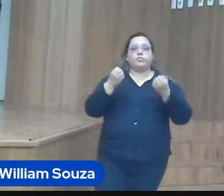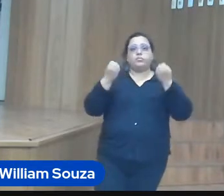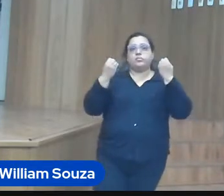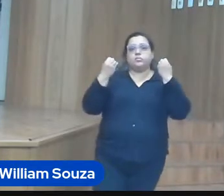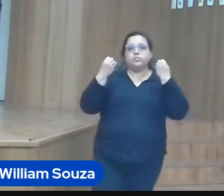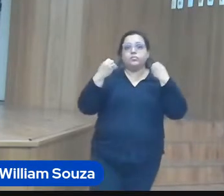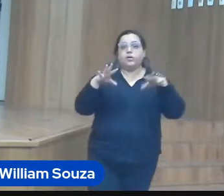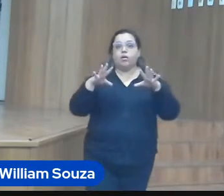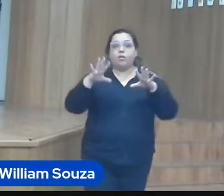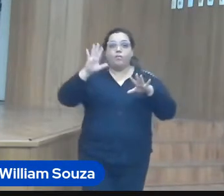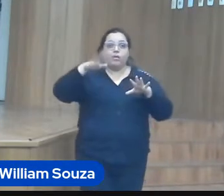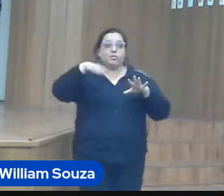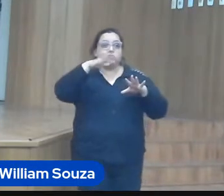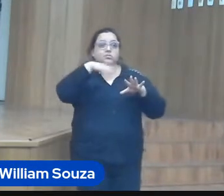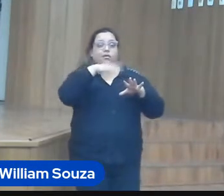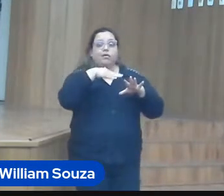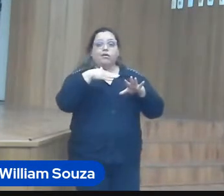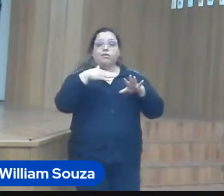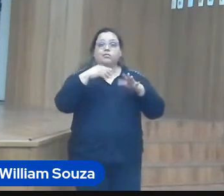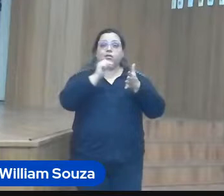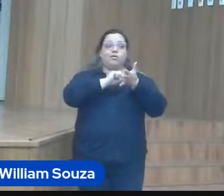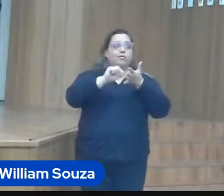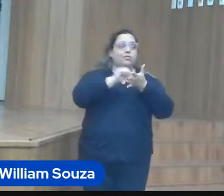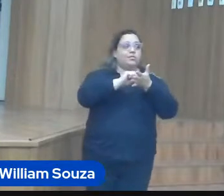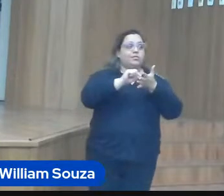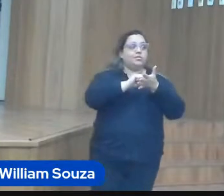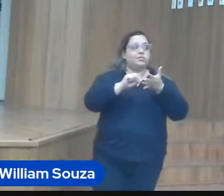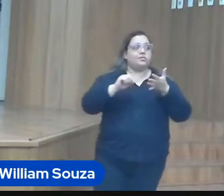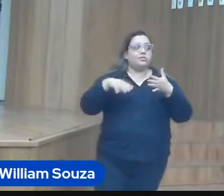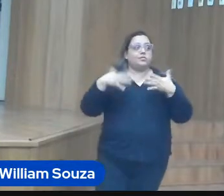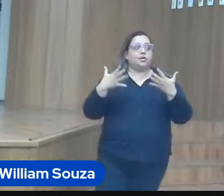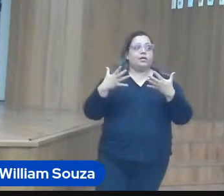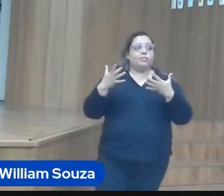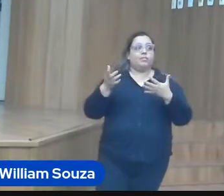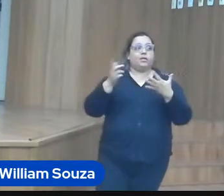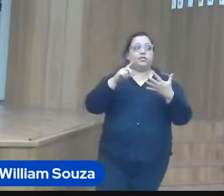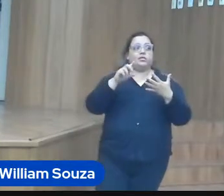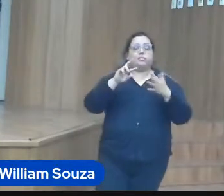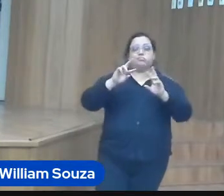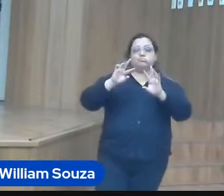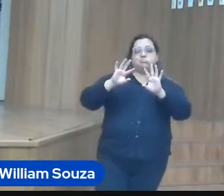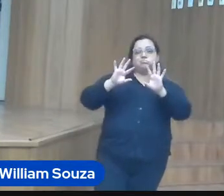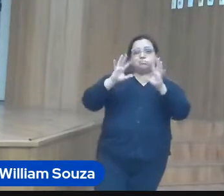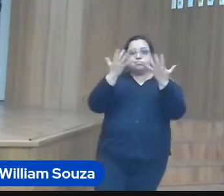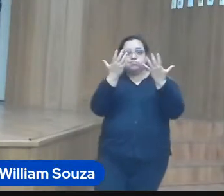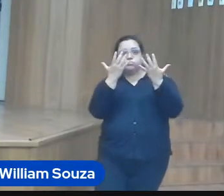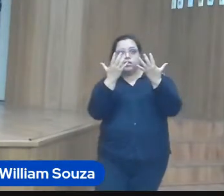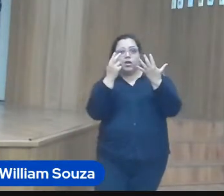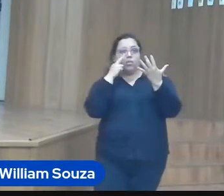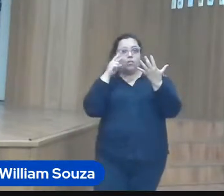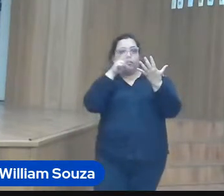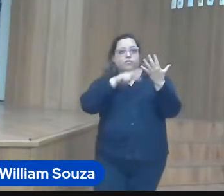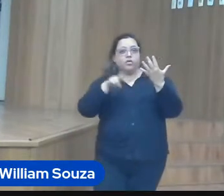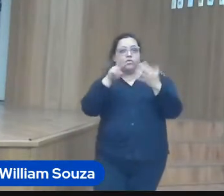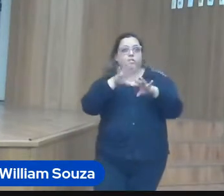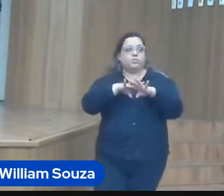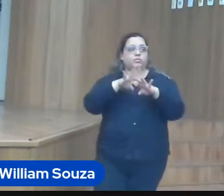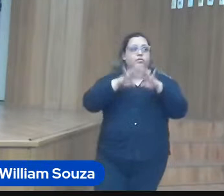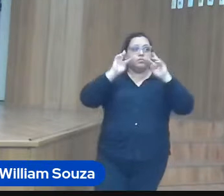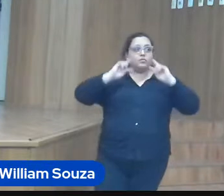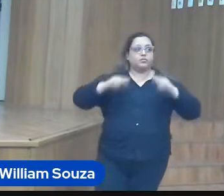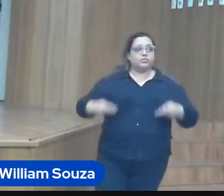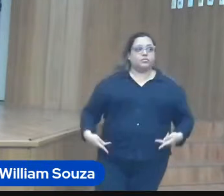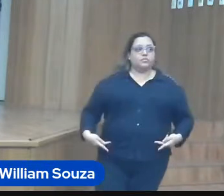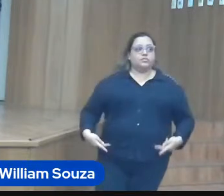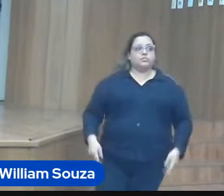a tinta da parede onde as coisas são escritas e aparecem pelo contraste, assim. É como eu vejo a matemática humanista. E